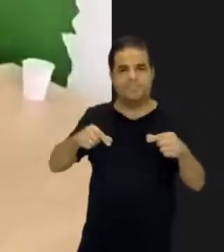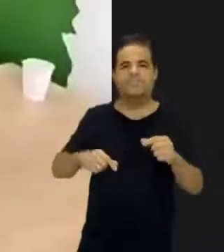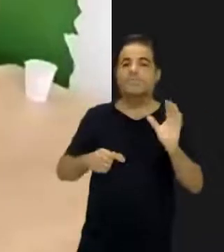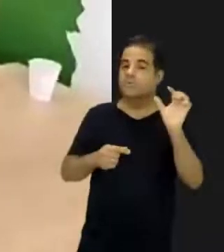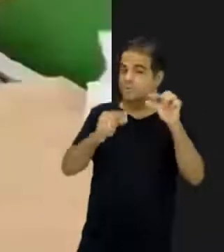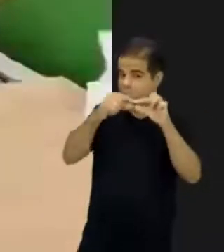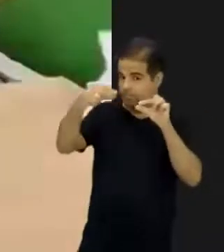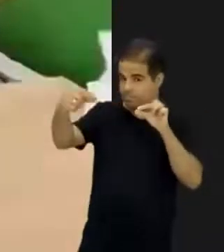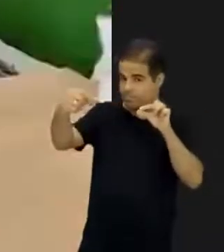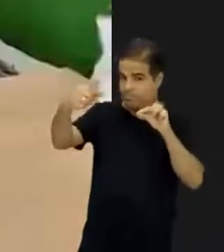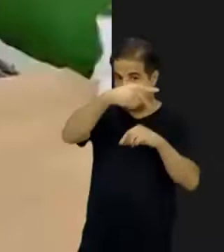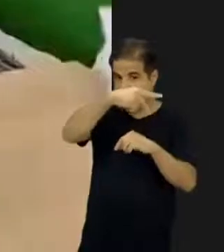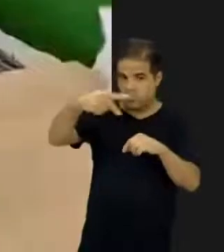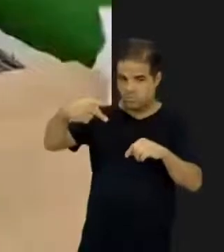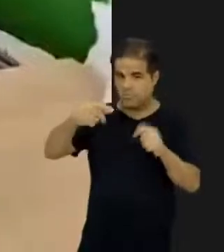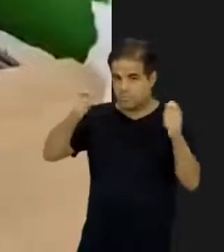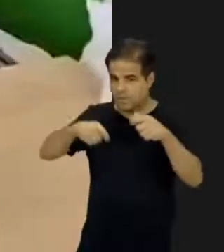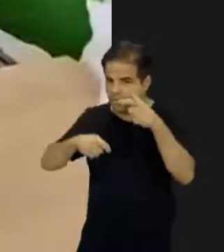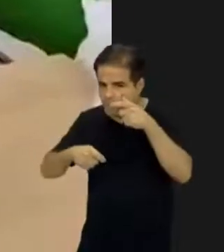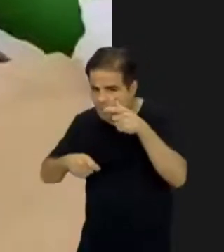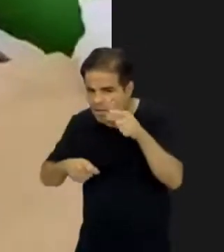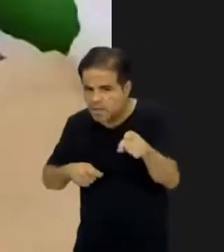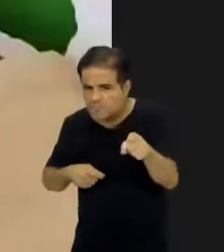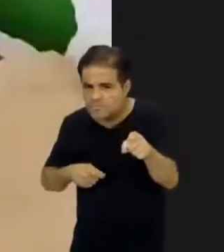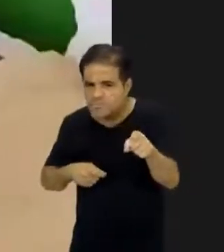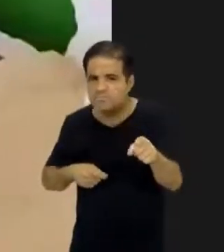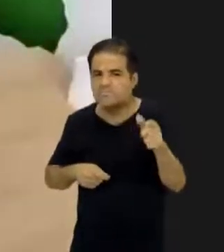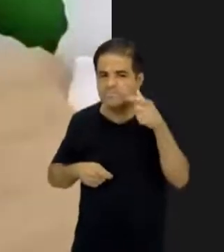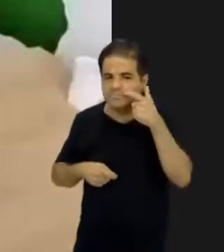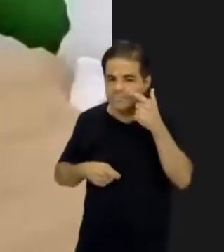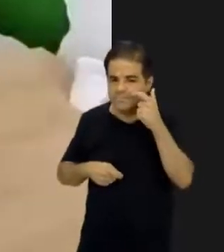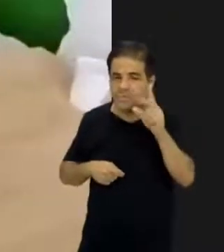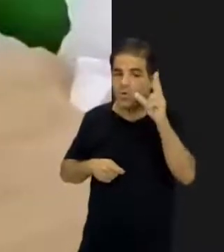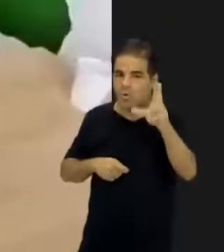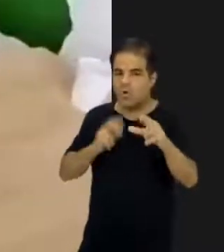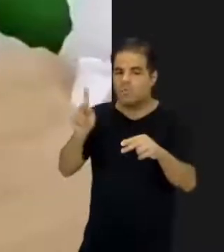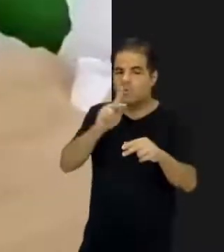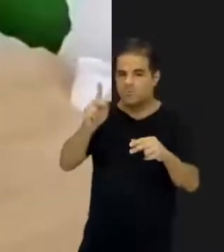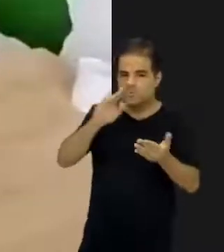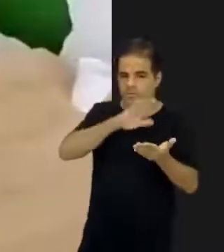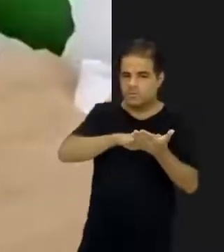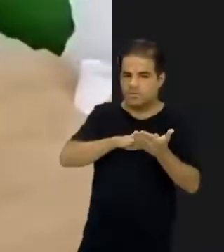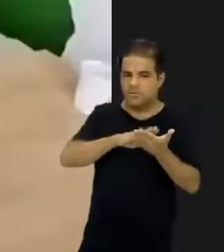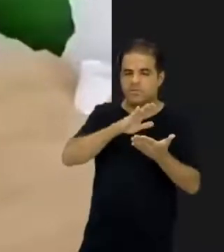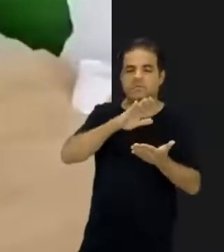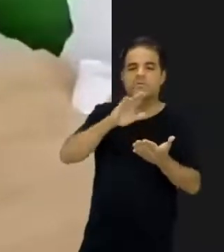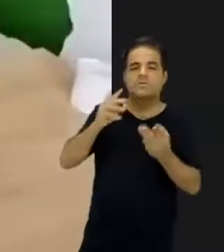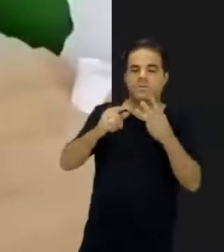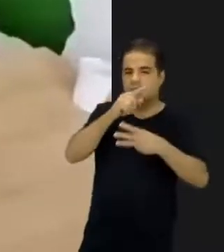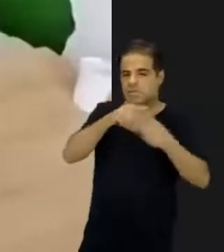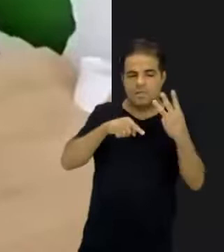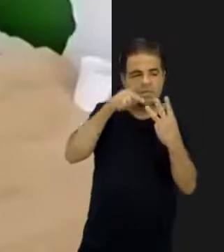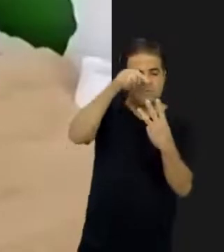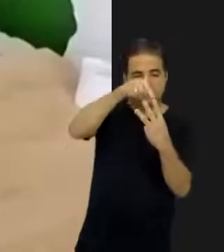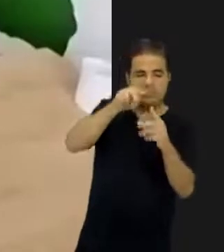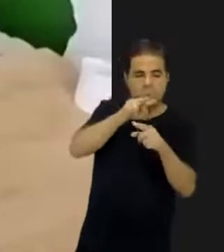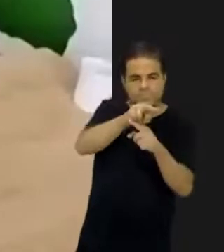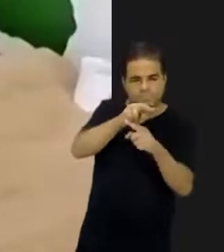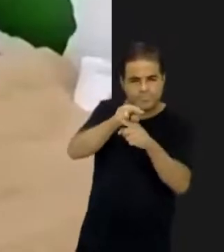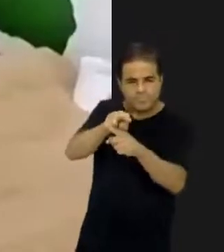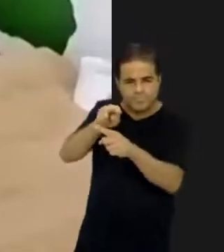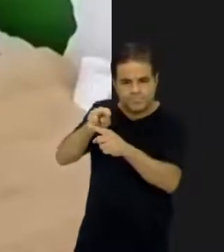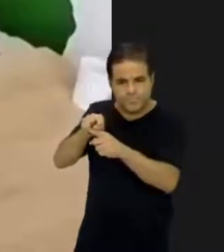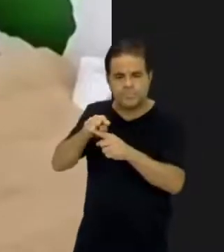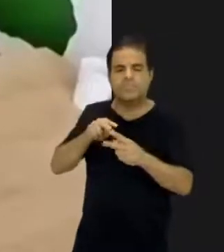nosso potenciômetro. Vocês estão enxergando aqui o nosso potenciômetro, né? Como a professora Camila falou. Está vendo que tem 3 terminaizinhos aqui. Então,